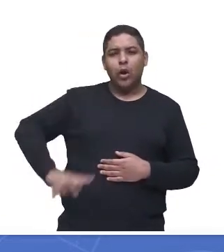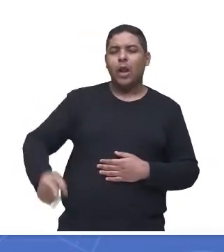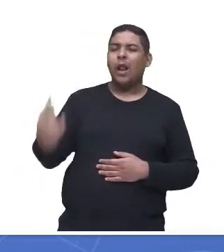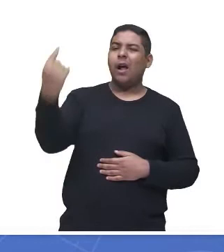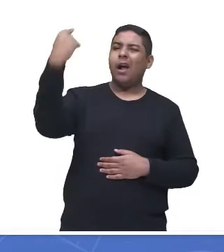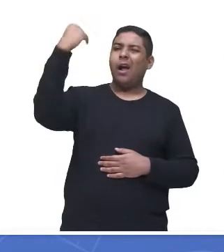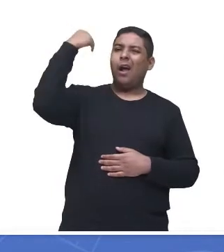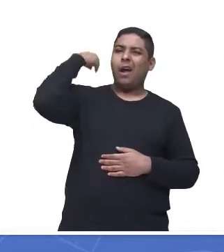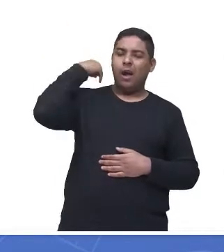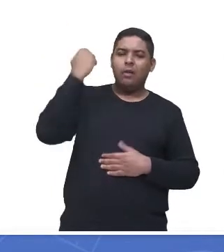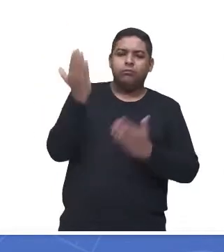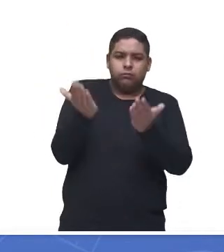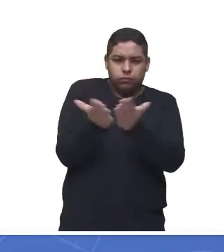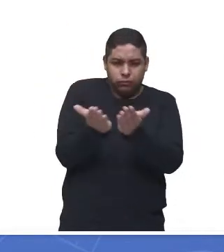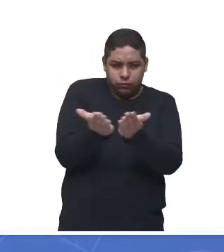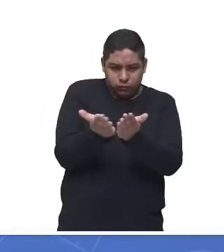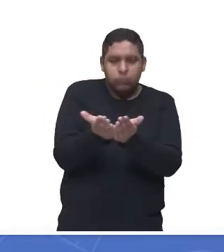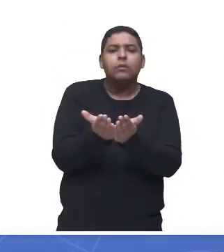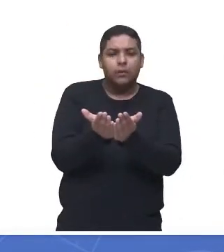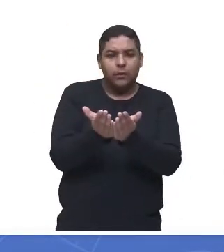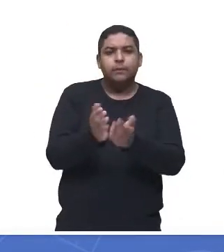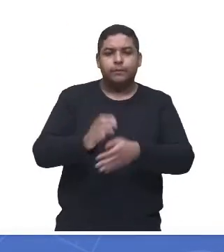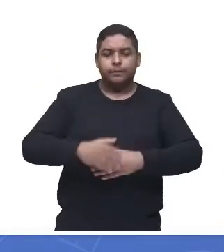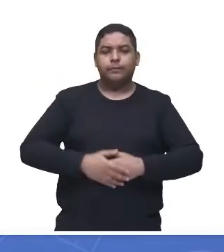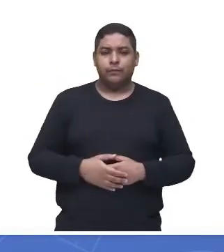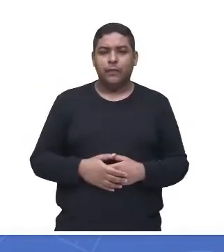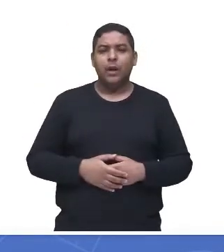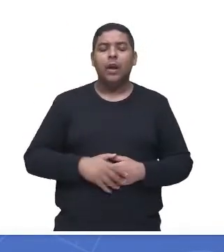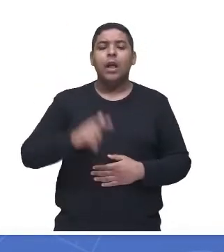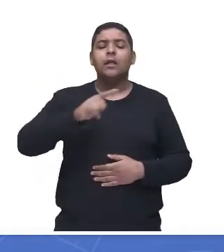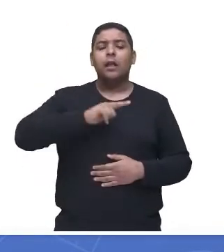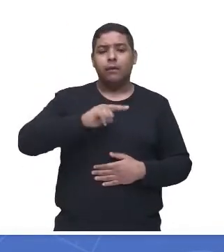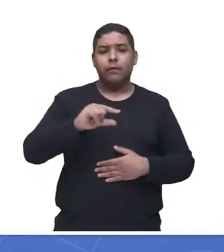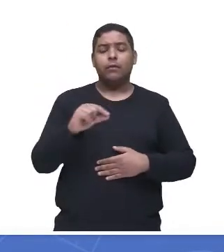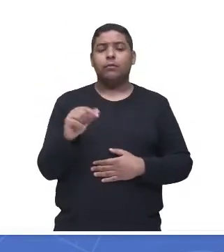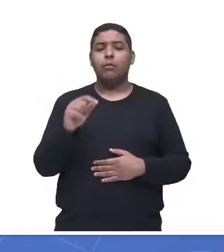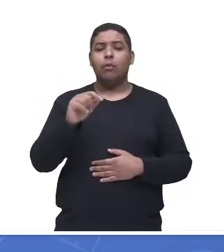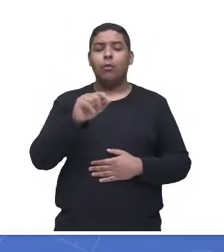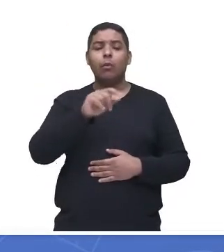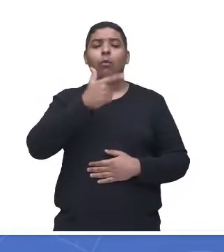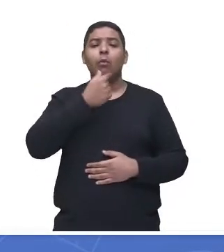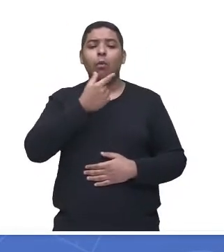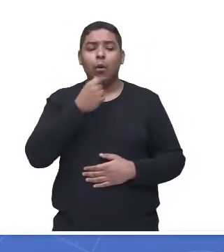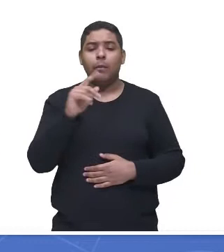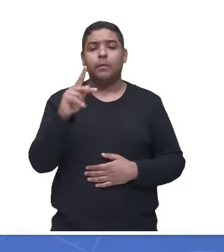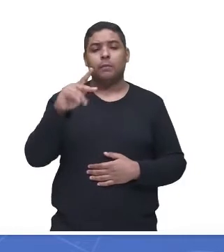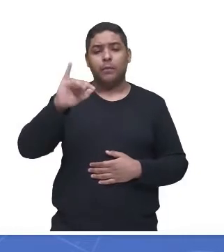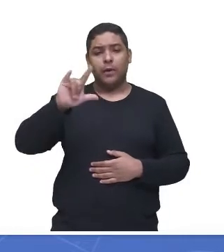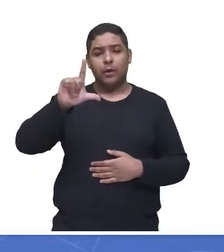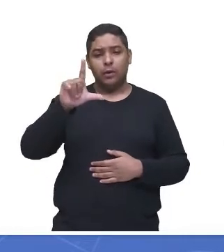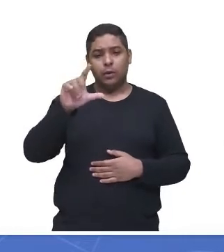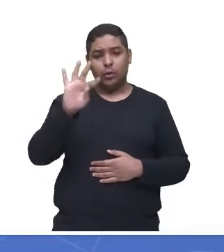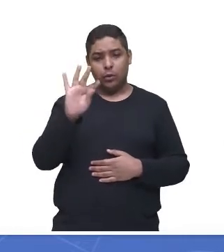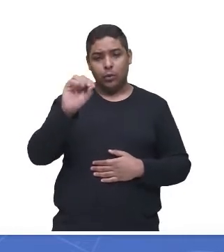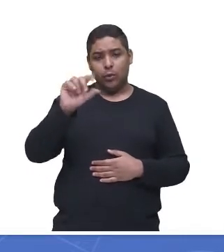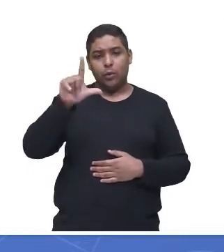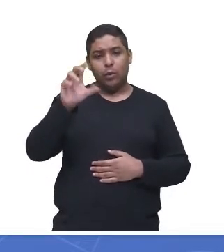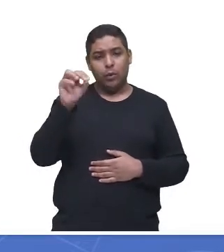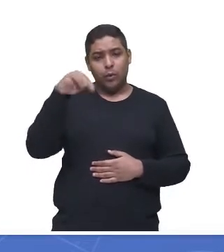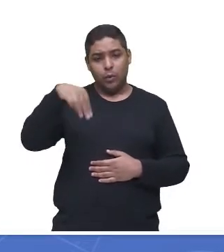cristã, um grande astrônomo chamado Ptolomeu. Ele disse